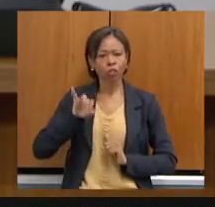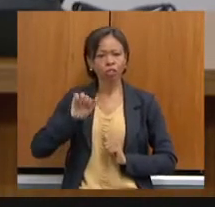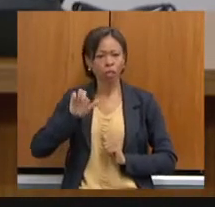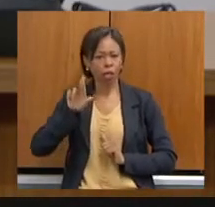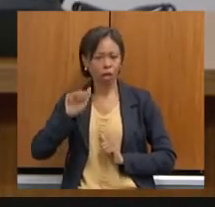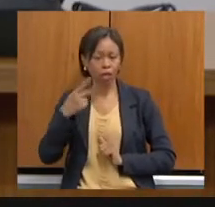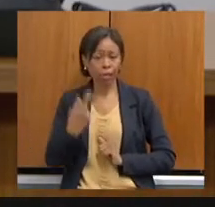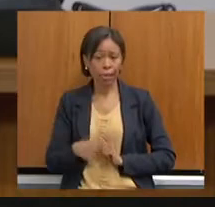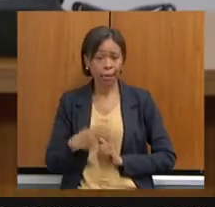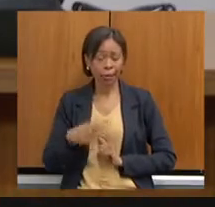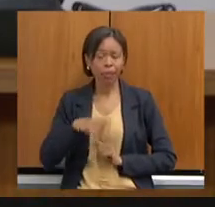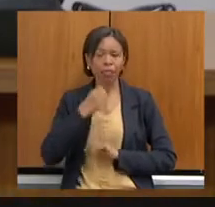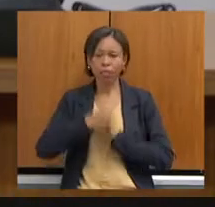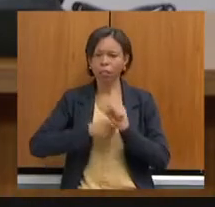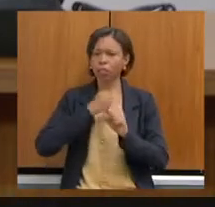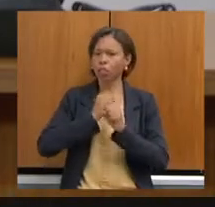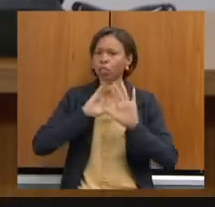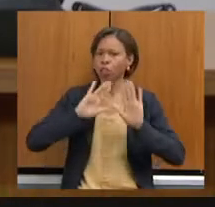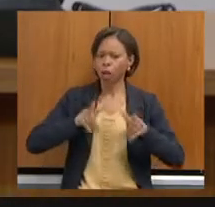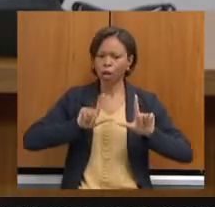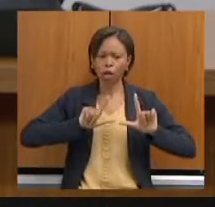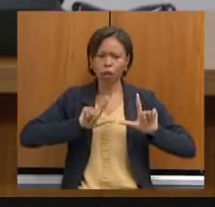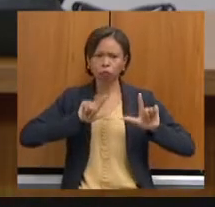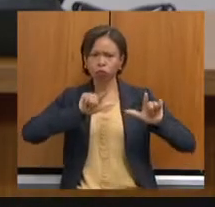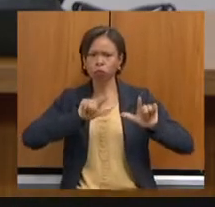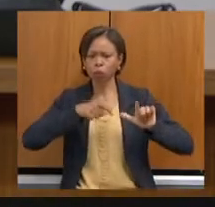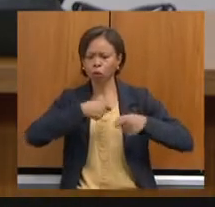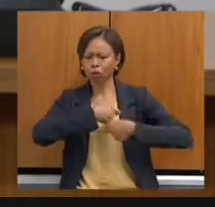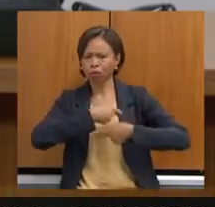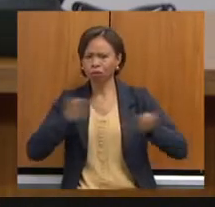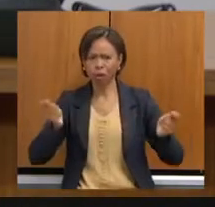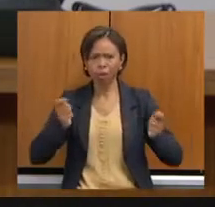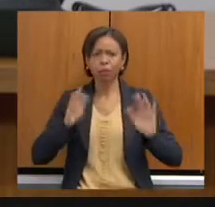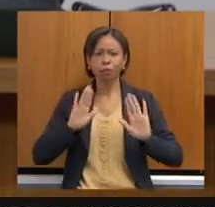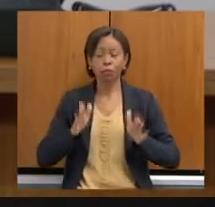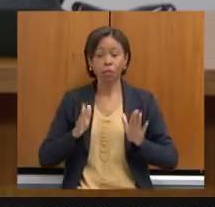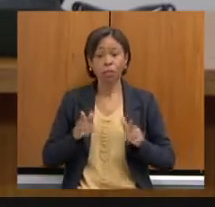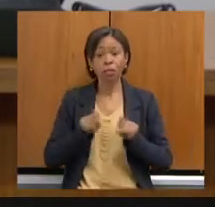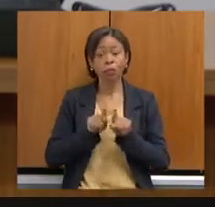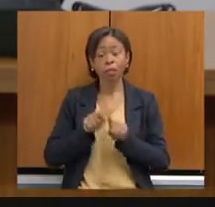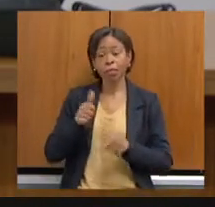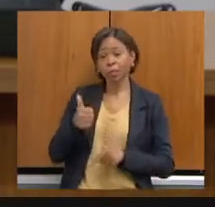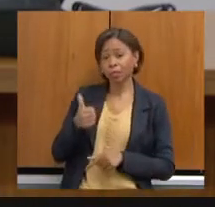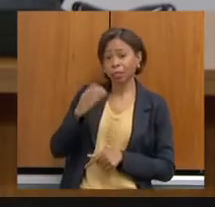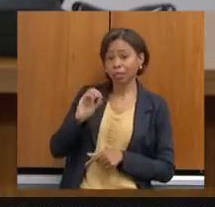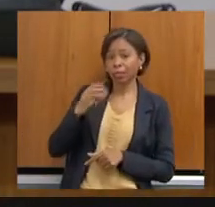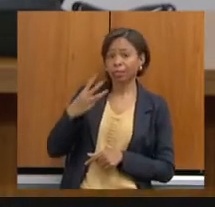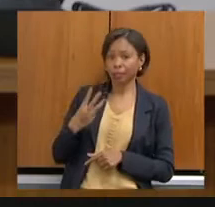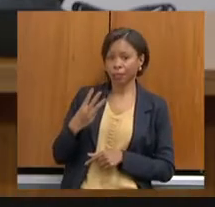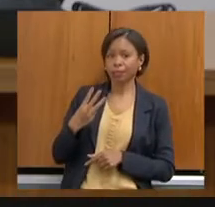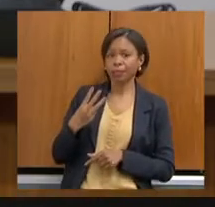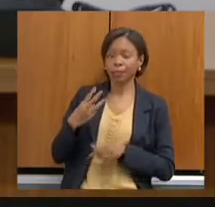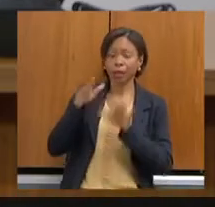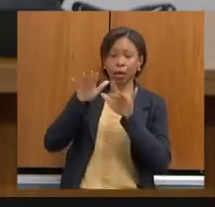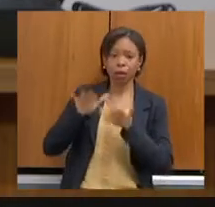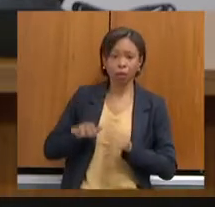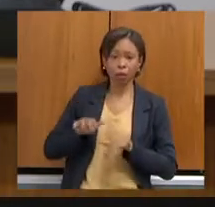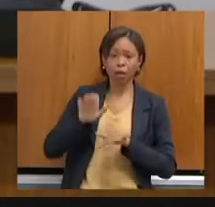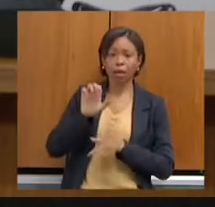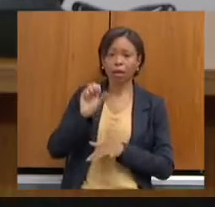172 títulos de regularização fundiária e 103 escrituras do projeto Jaíba